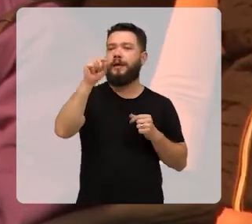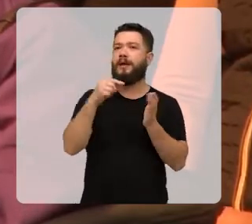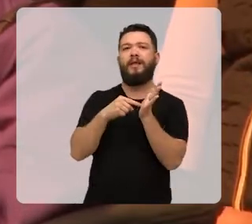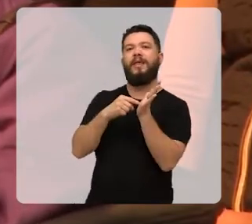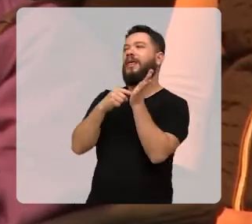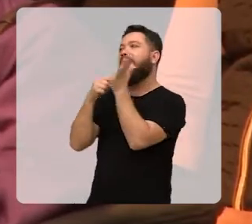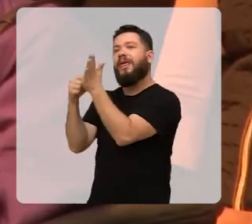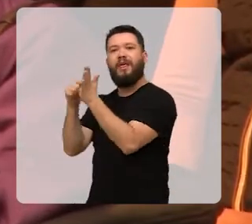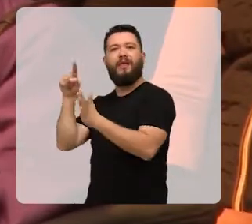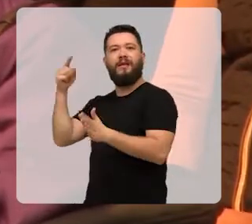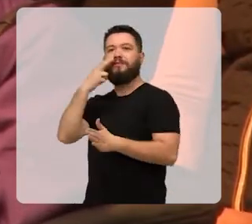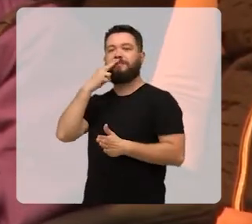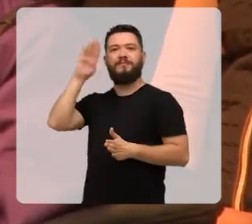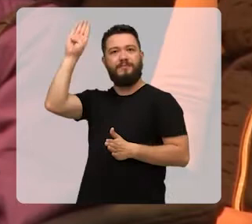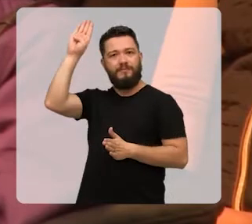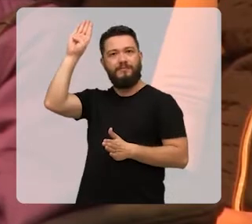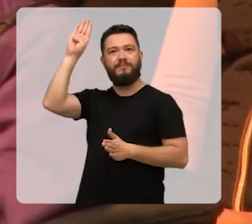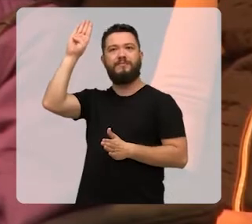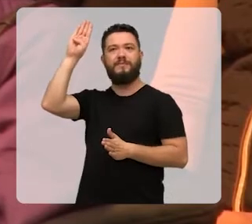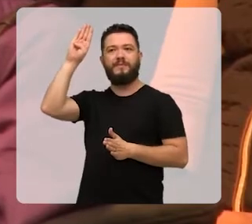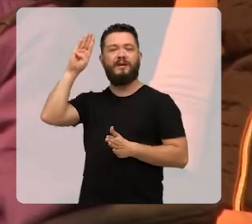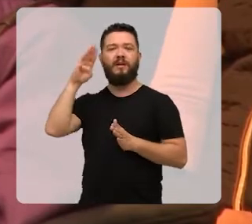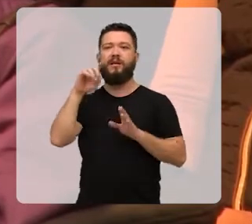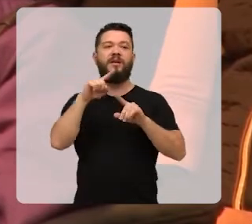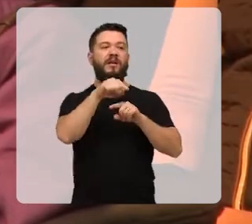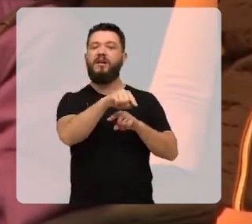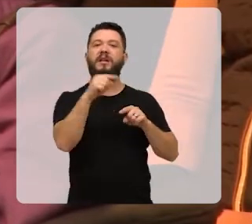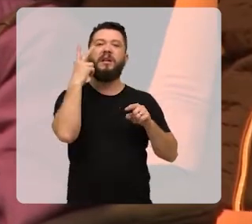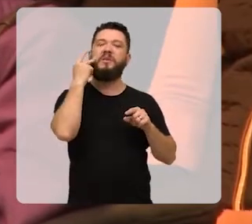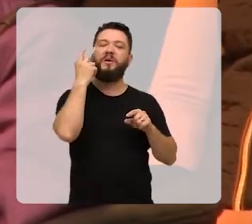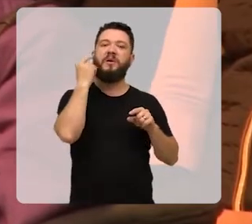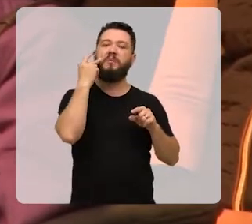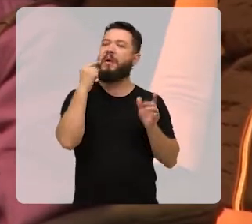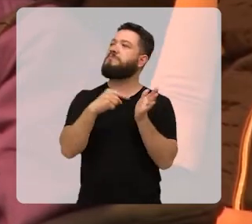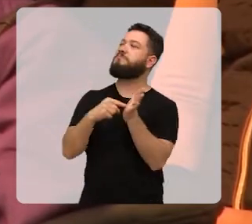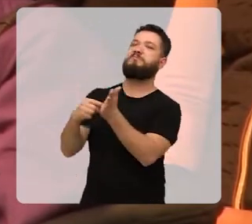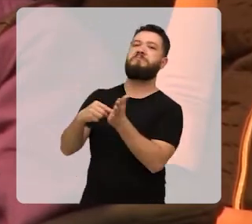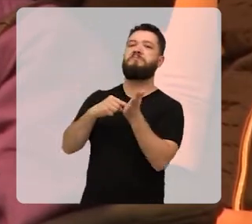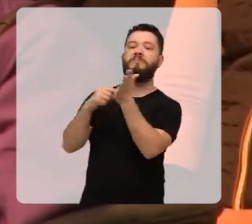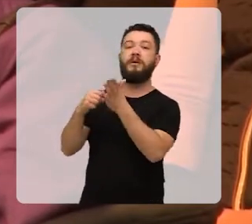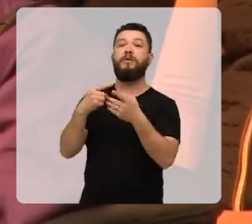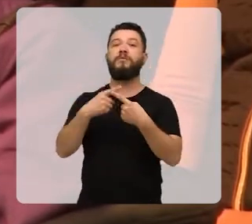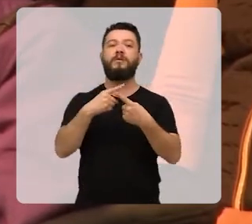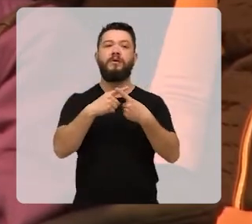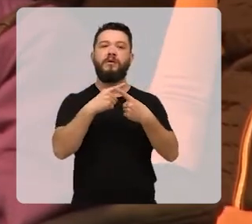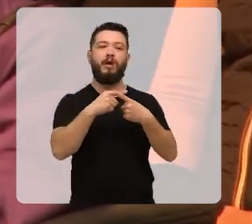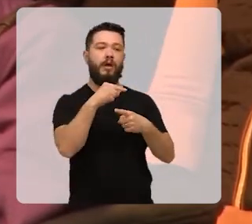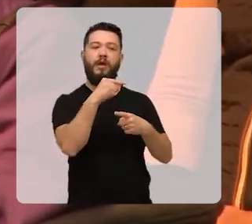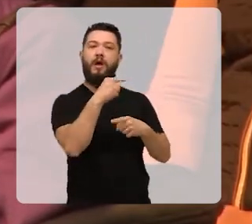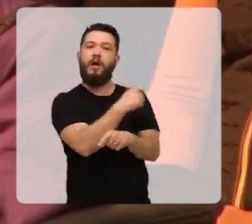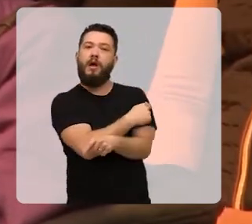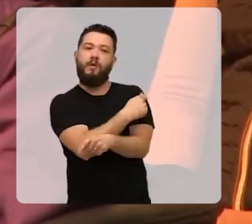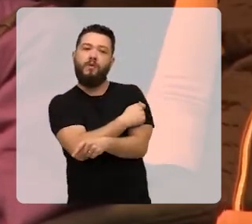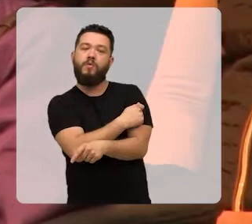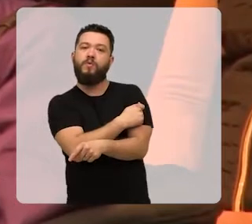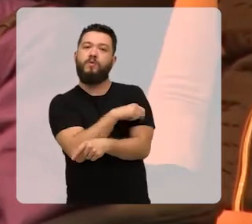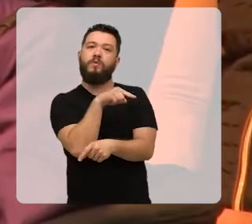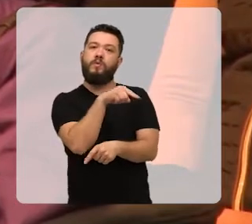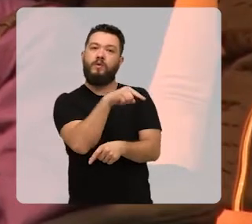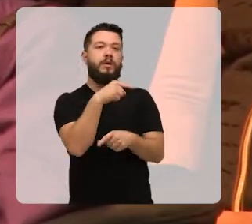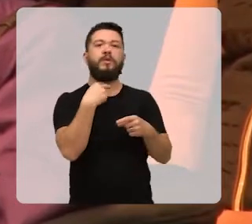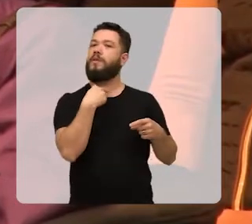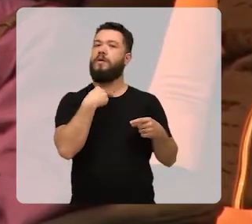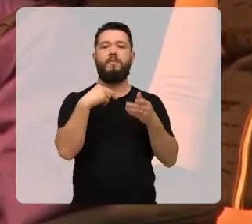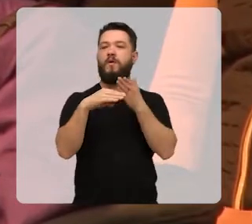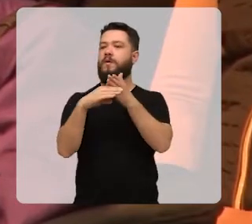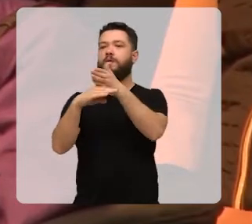como fosse perfeitamente normal que os estudantes judaicos não podiam mais frequentar escolas públicas.